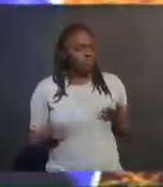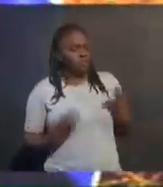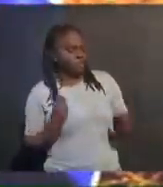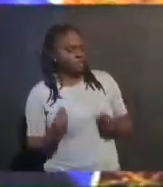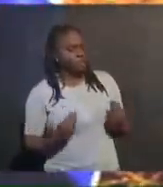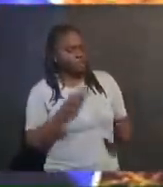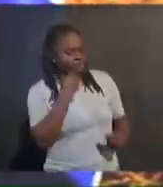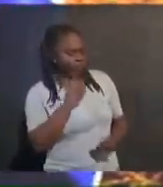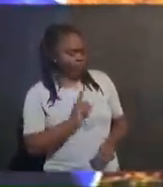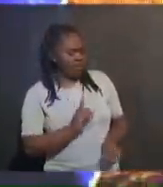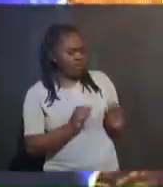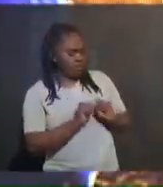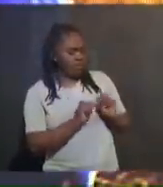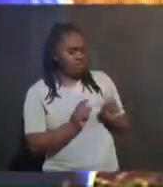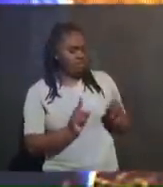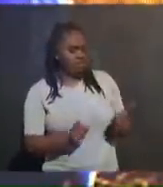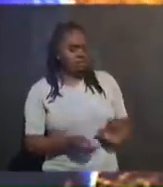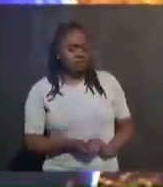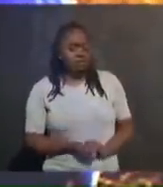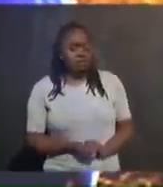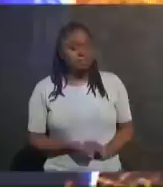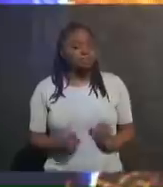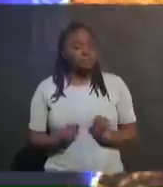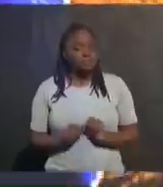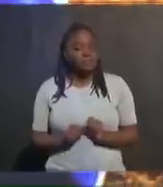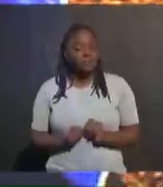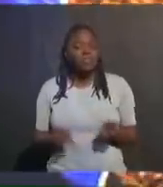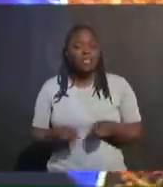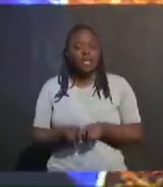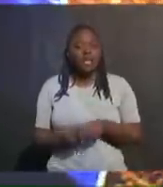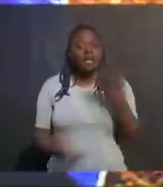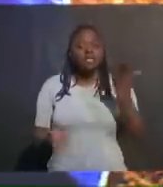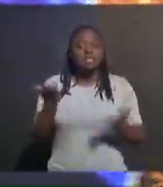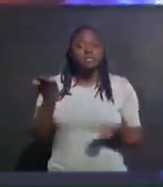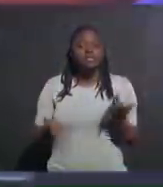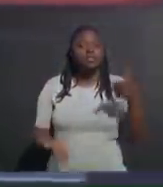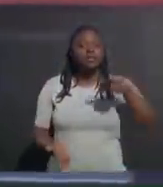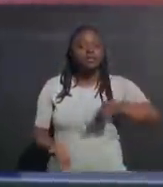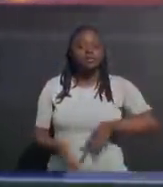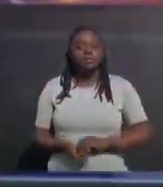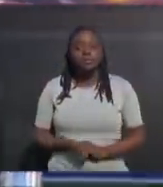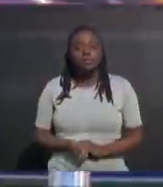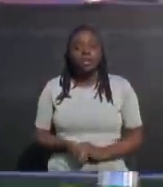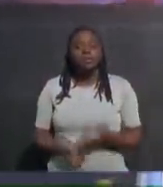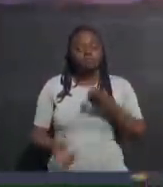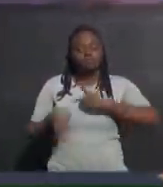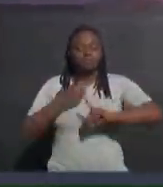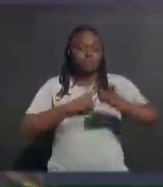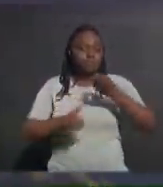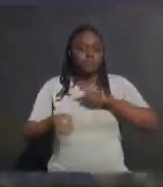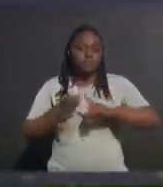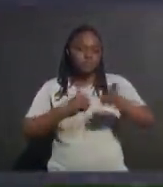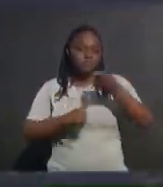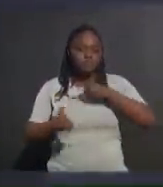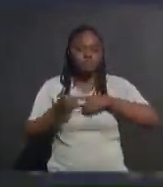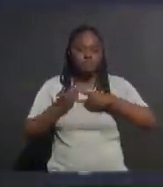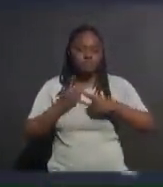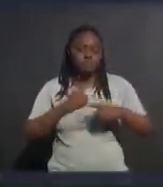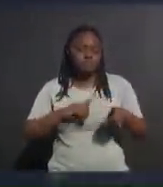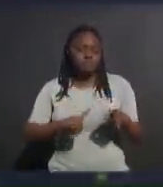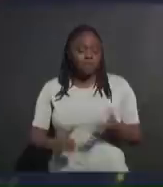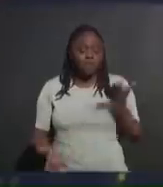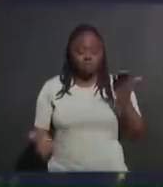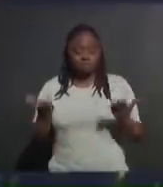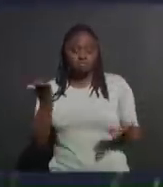eu não falei para você fazer isso não. Mas ele fez. Outro desequilíbrio é a depressão. A depressão nada mais é do que um